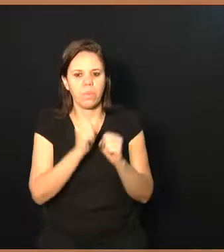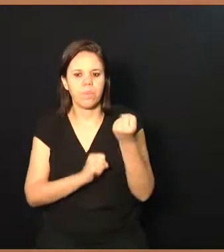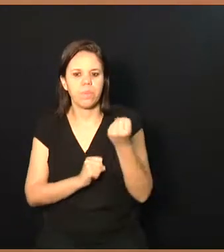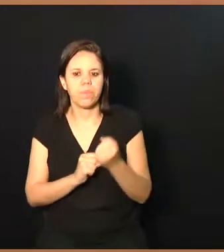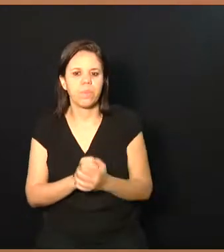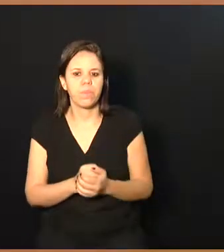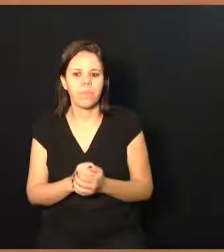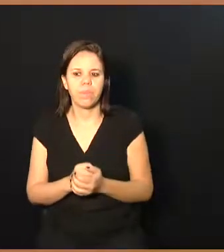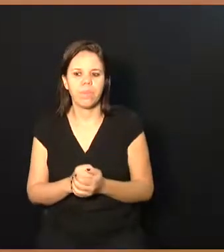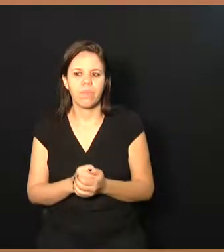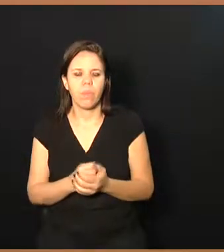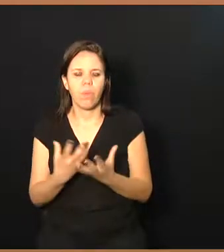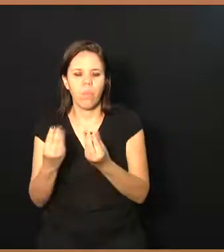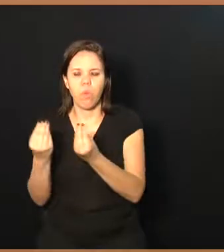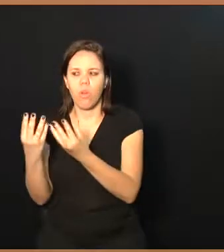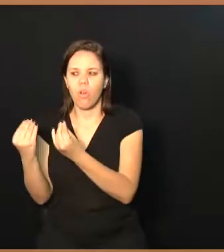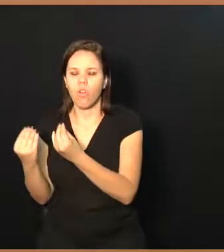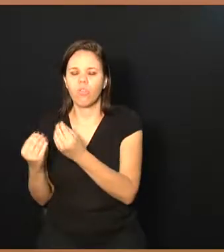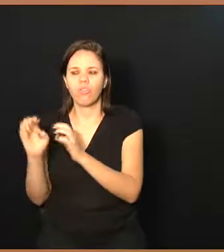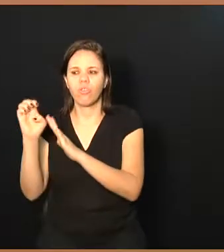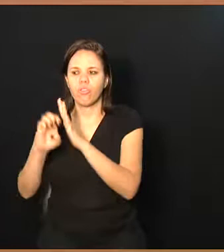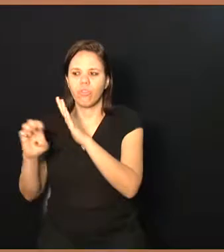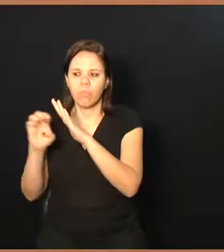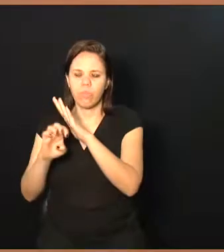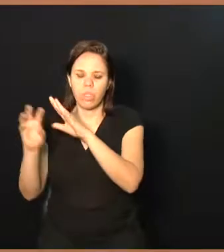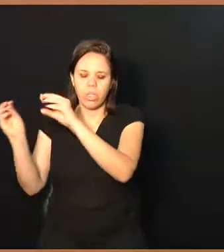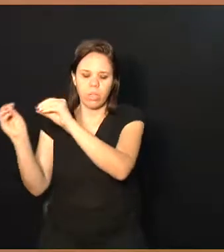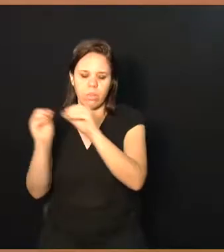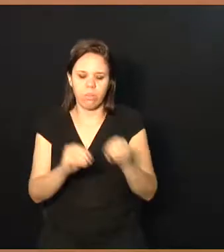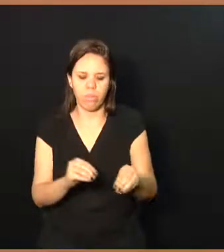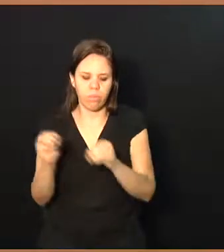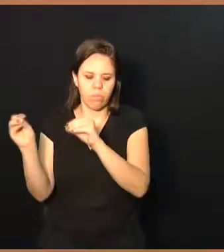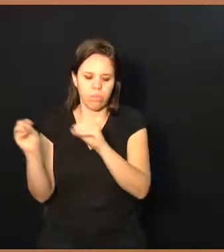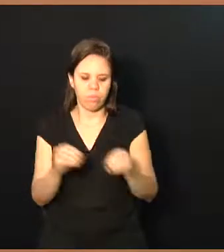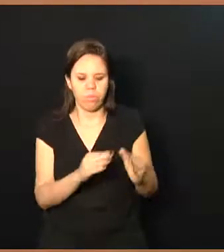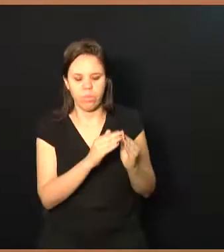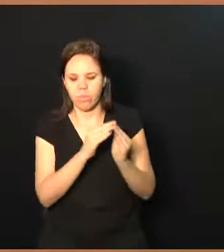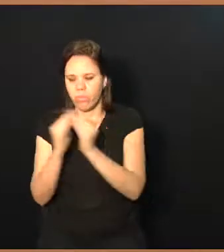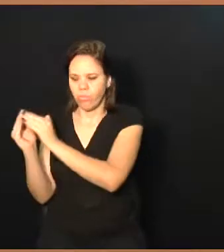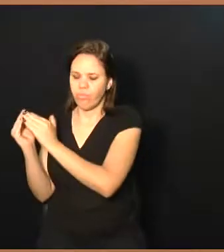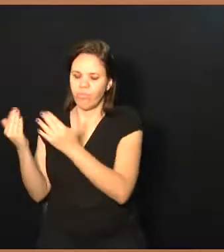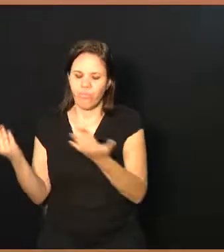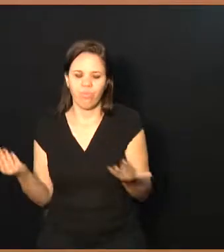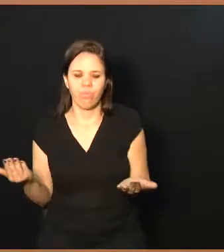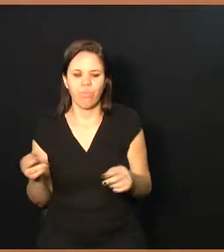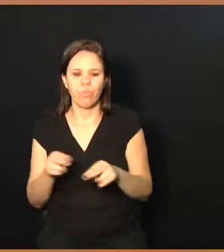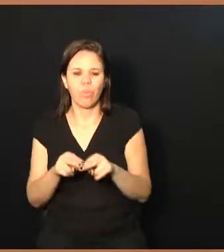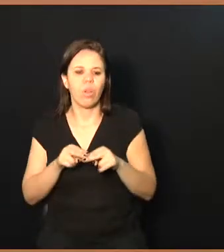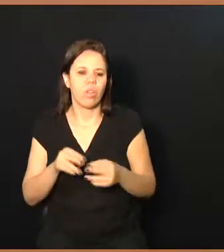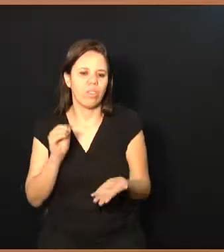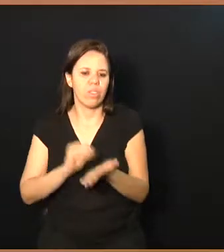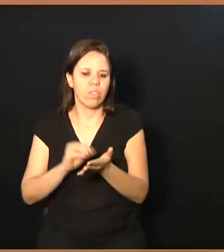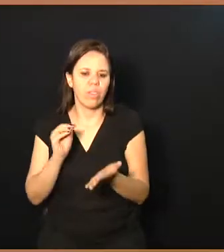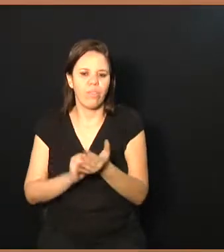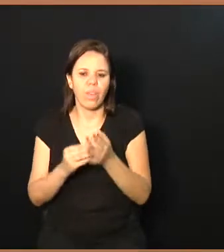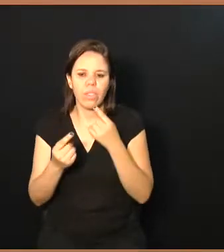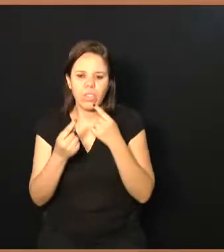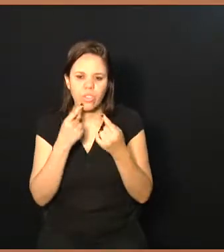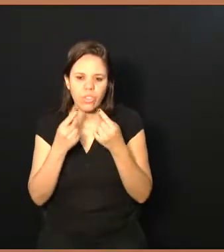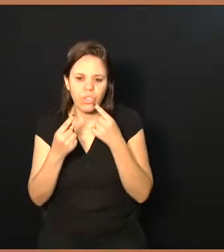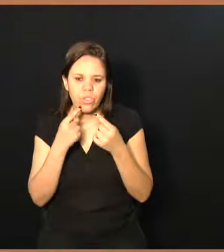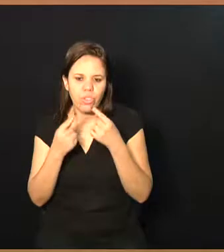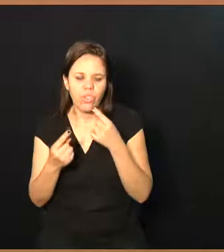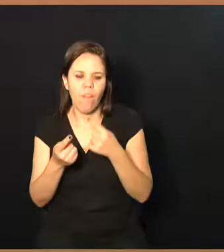atrai empresas para as cidades vizinhas, justamente por essa falta de diálogo do